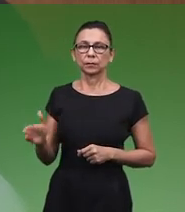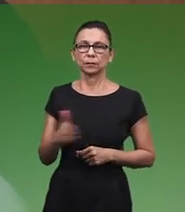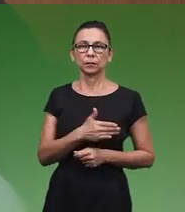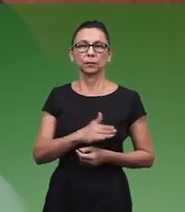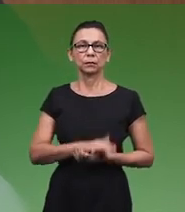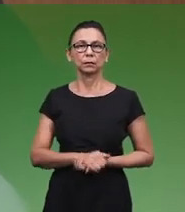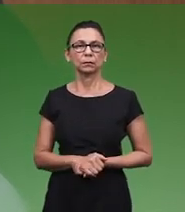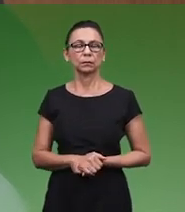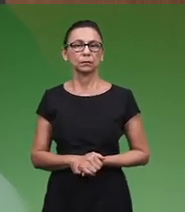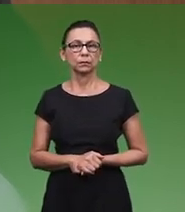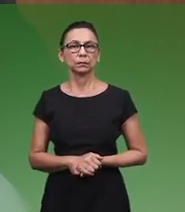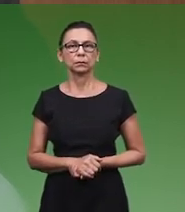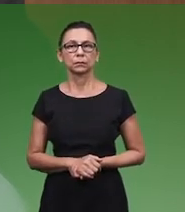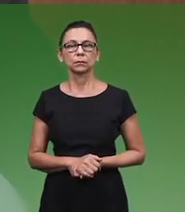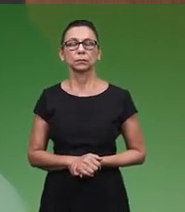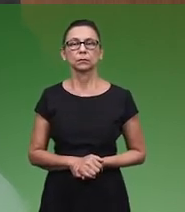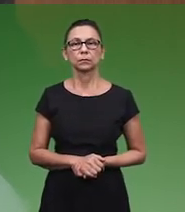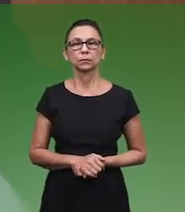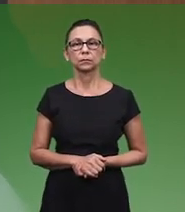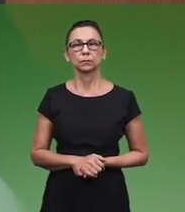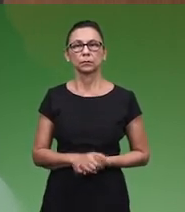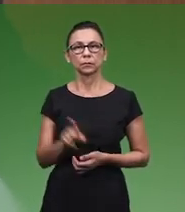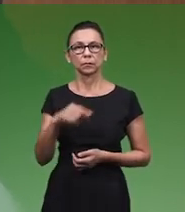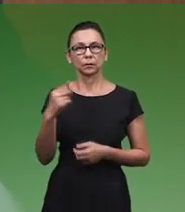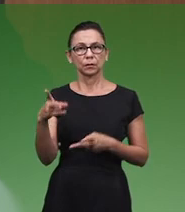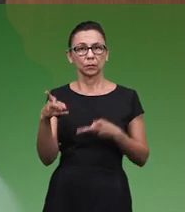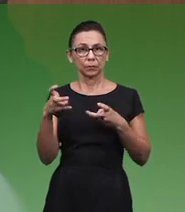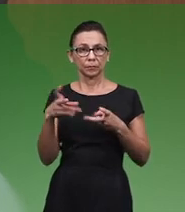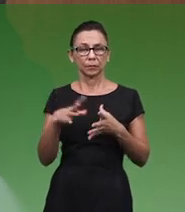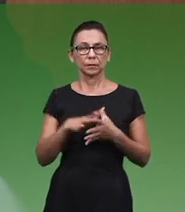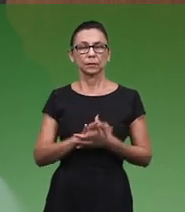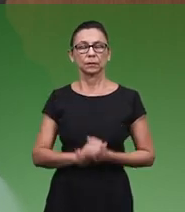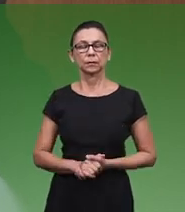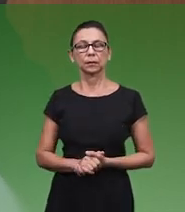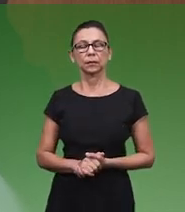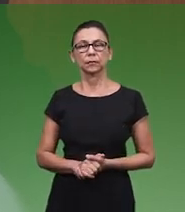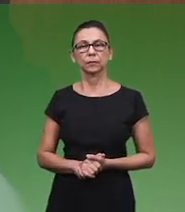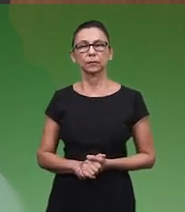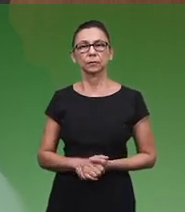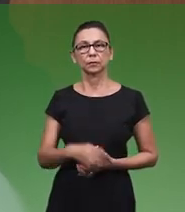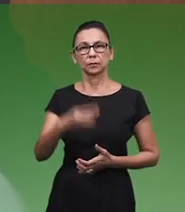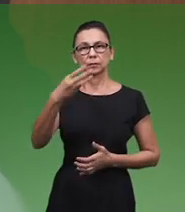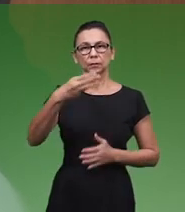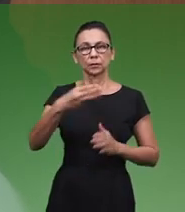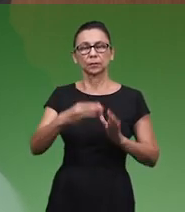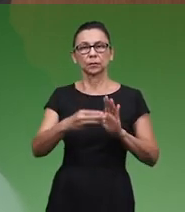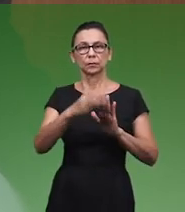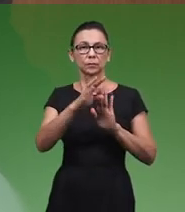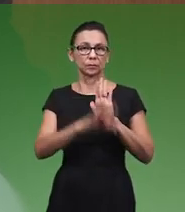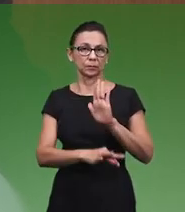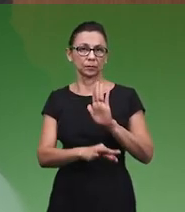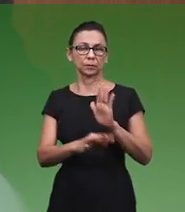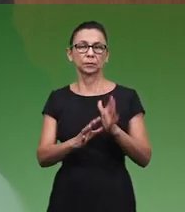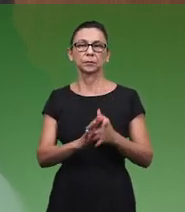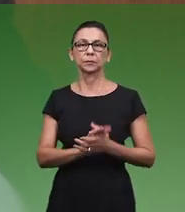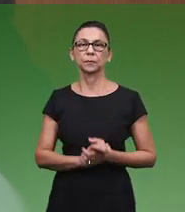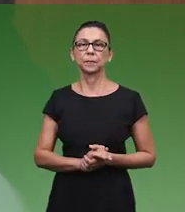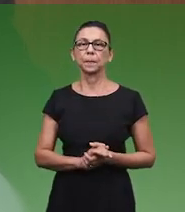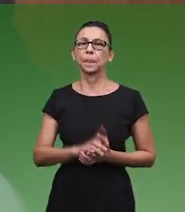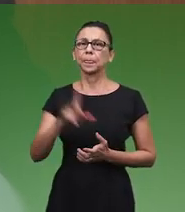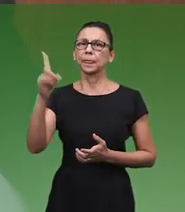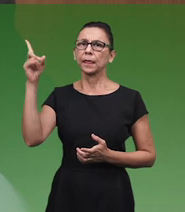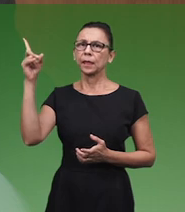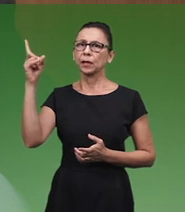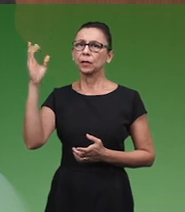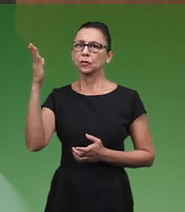Terceiro texto. Então, os irmãos observam, antes de ler o terceiro texto, que Deus já tinha falado